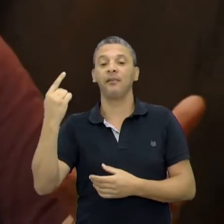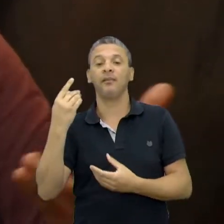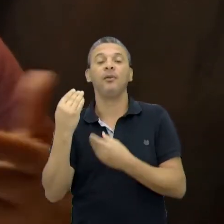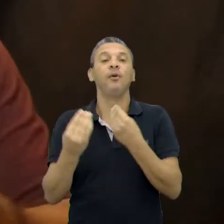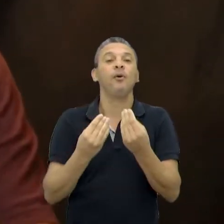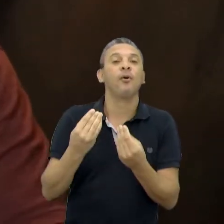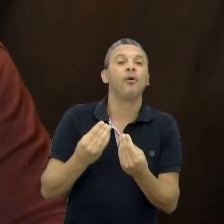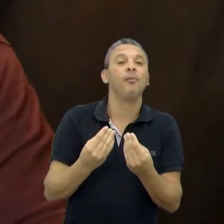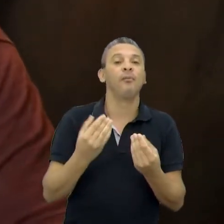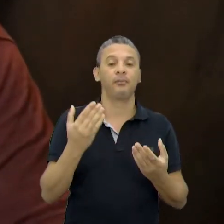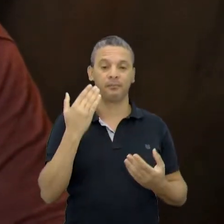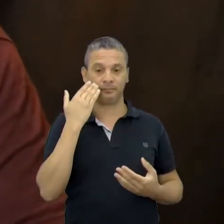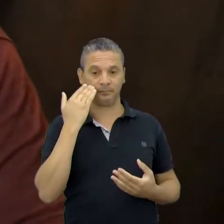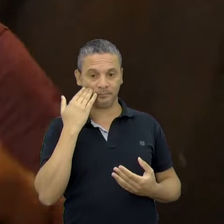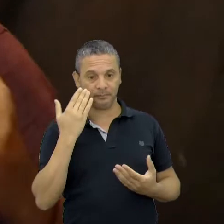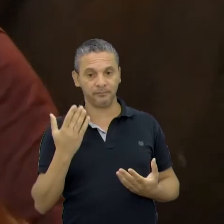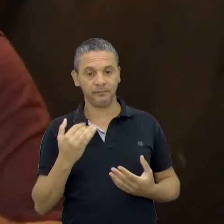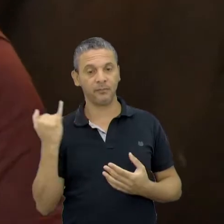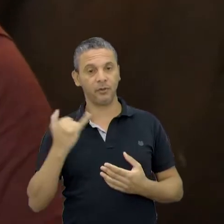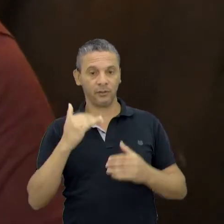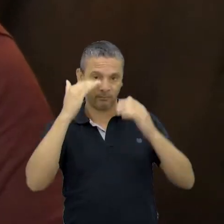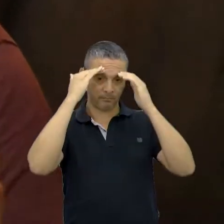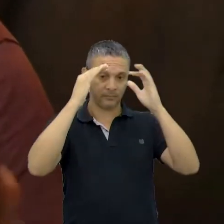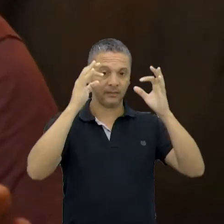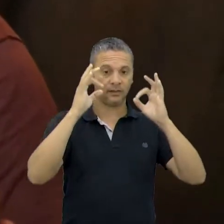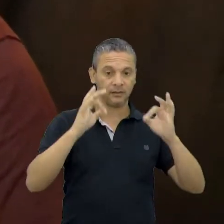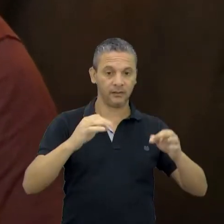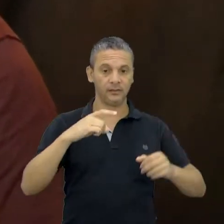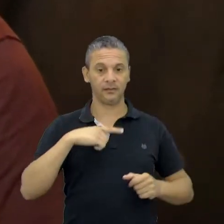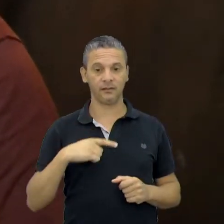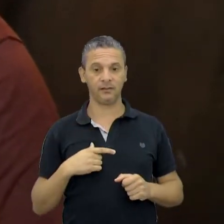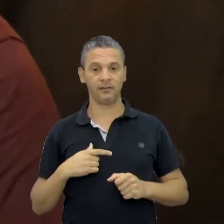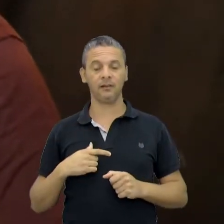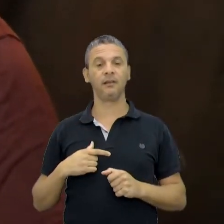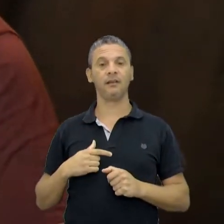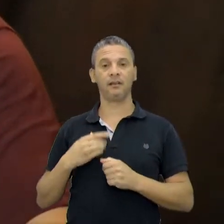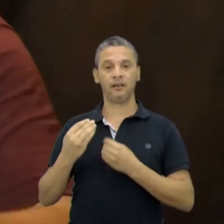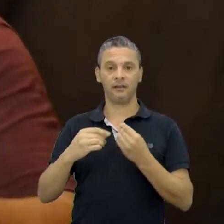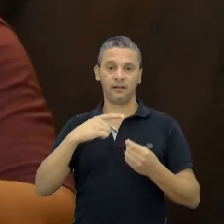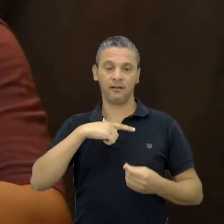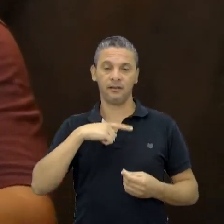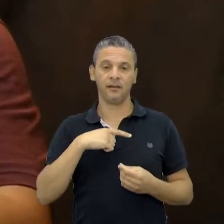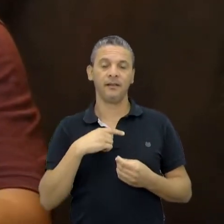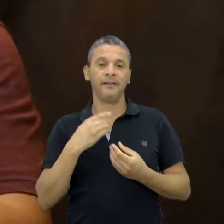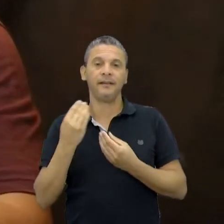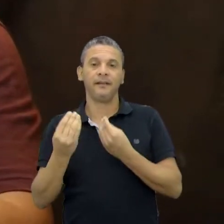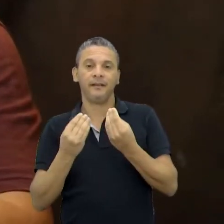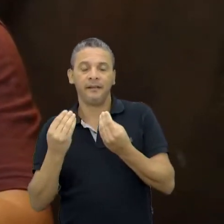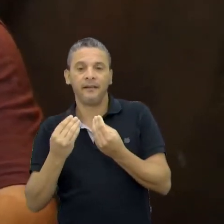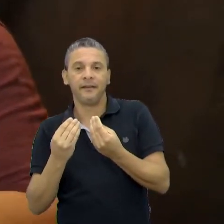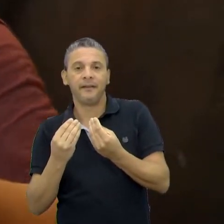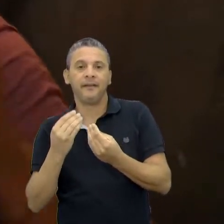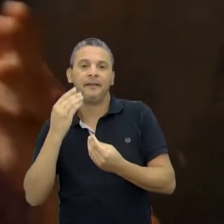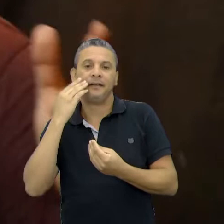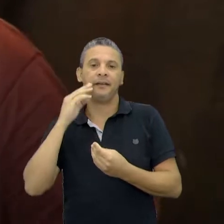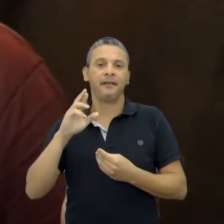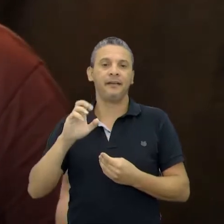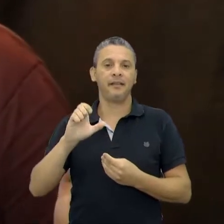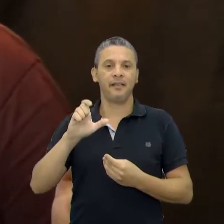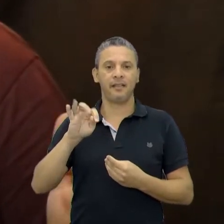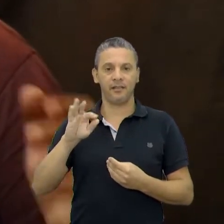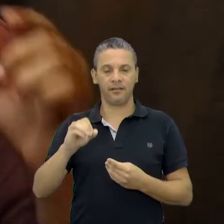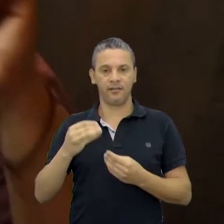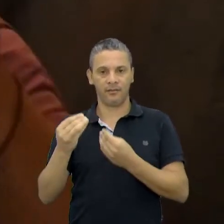publicou primeiro? Então, bom senso. Releitura. Releitura é mais simples. Releitura é você pegar uma obra e